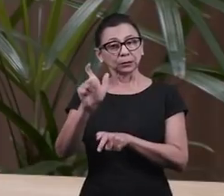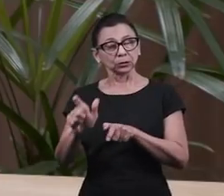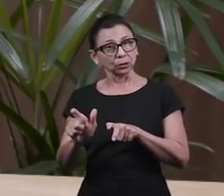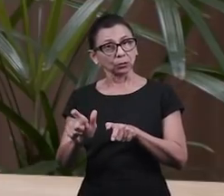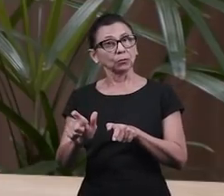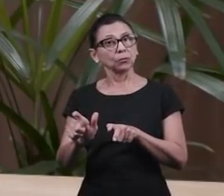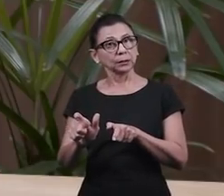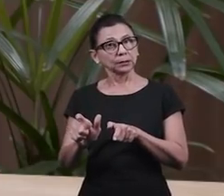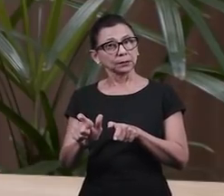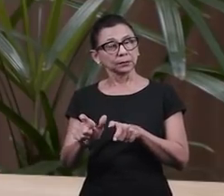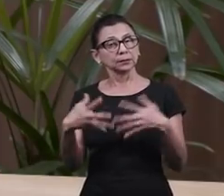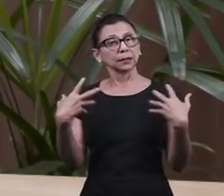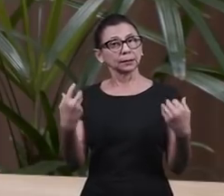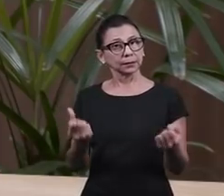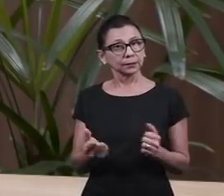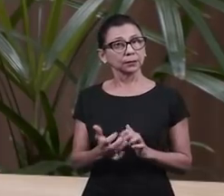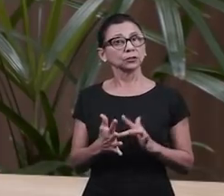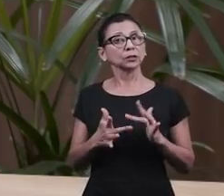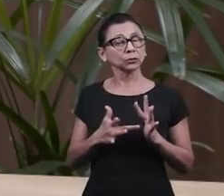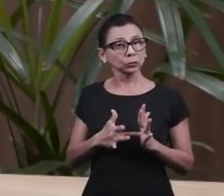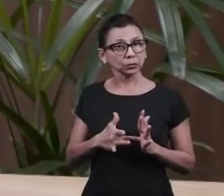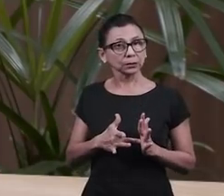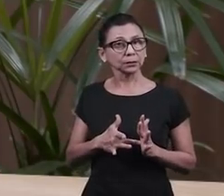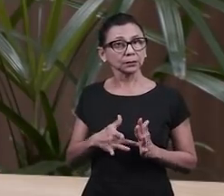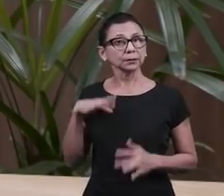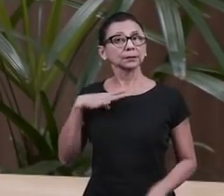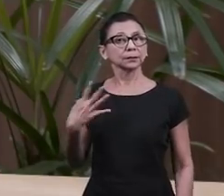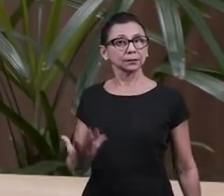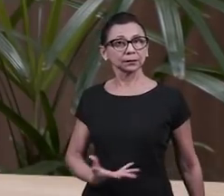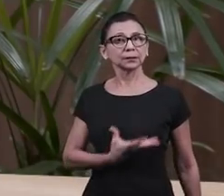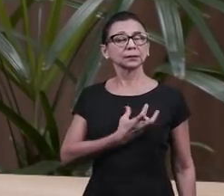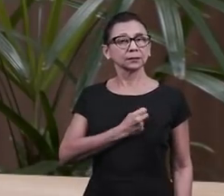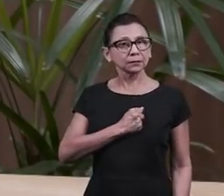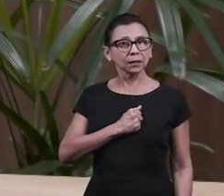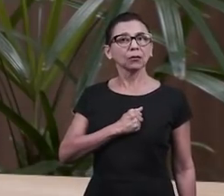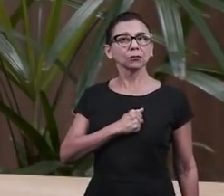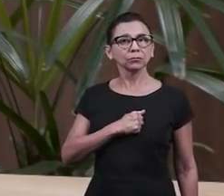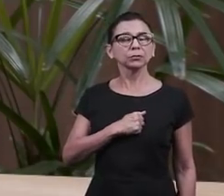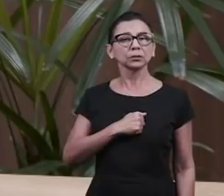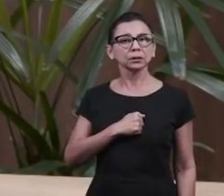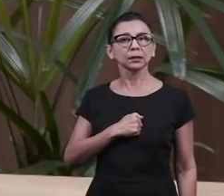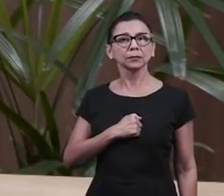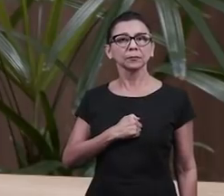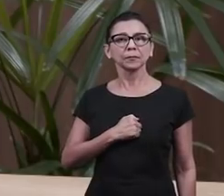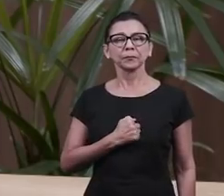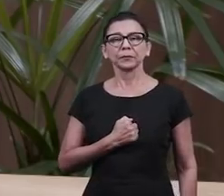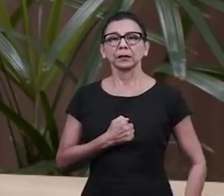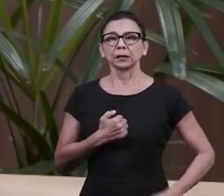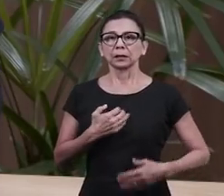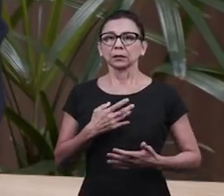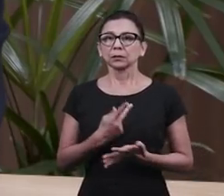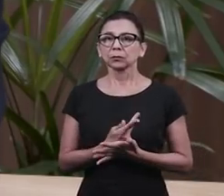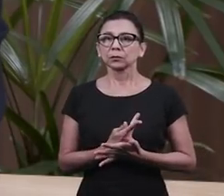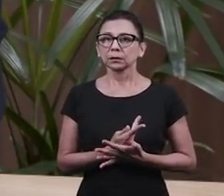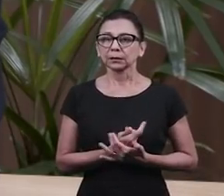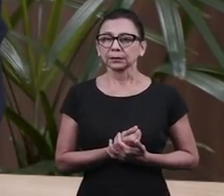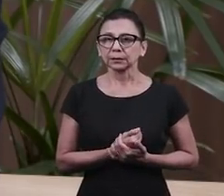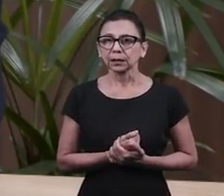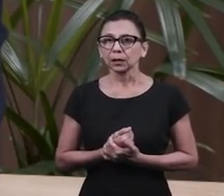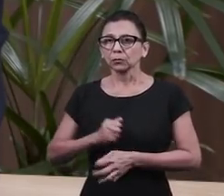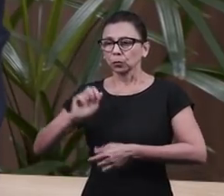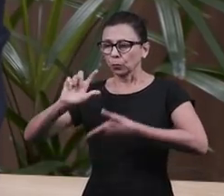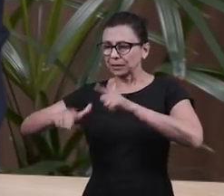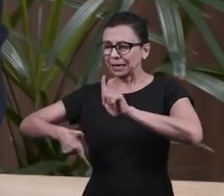passaram a pé seco. Foram beneficiados pela presença de Israel no mundo. O mundo, né, o